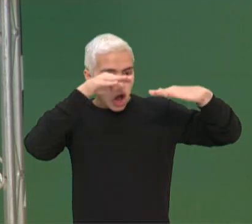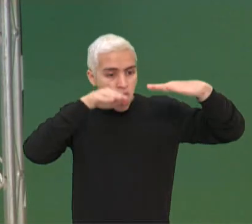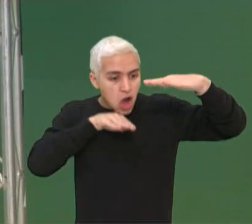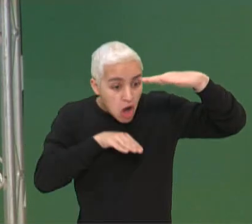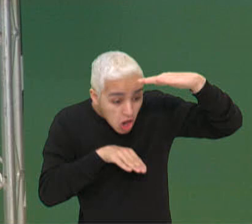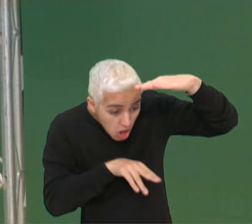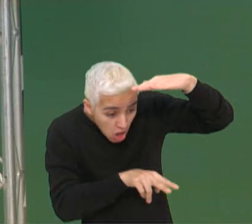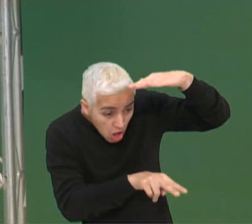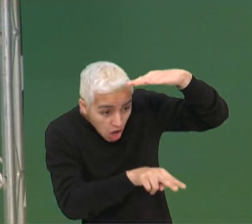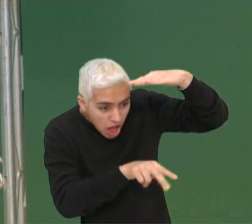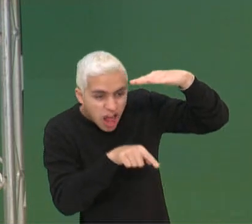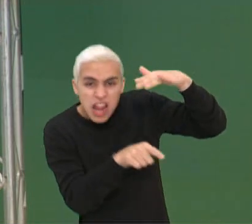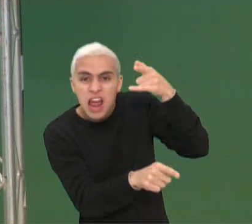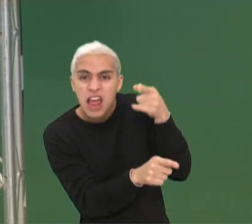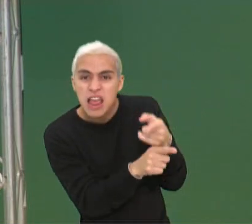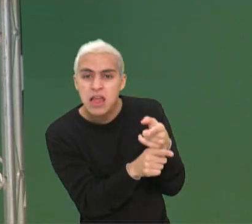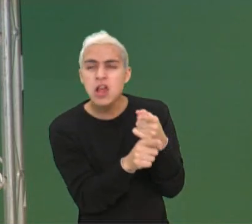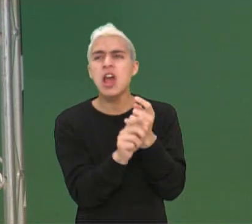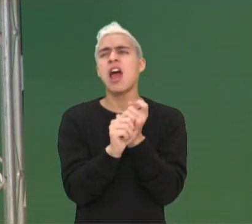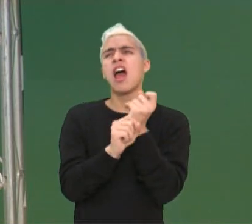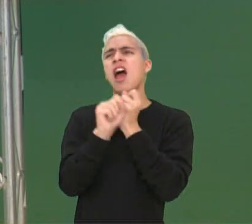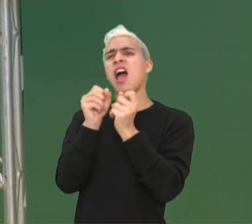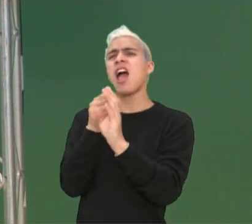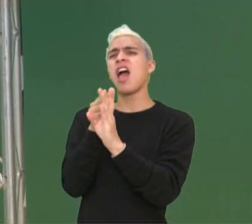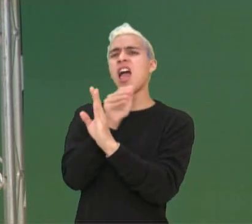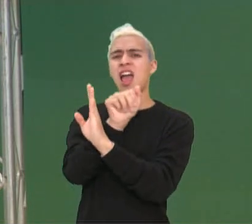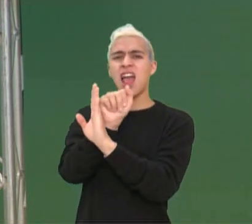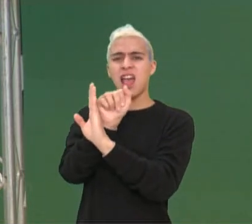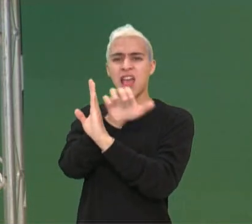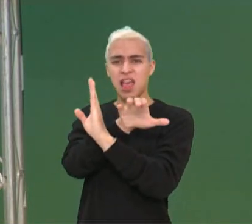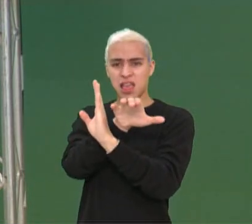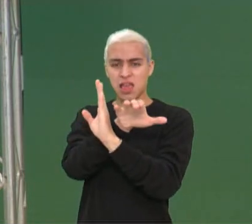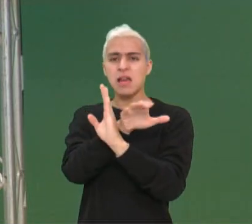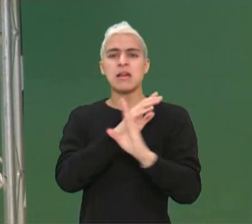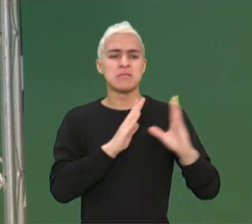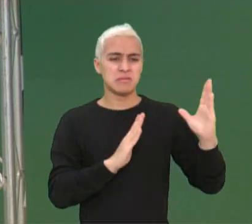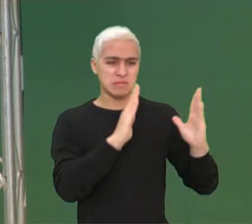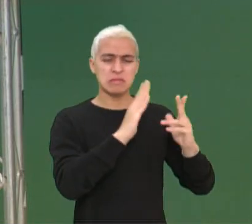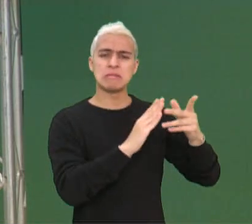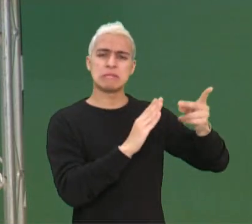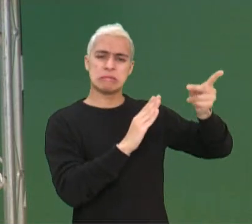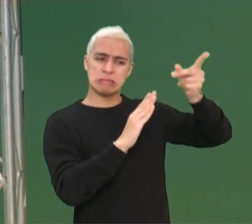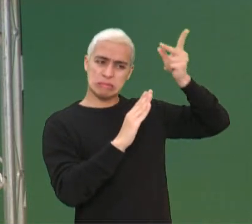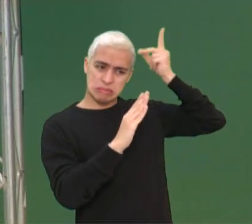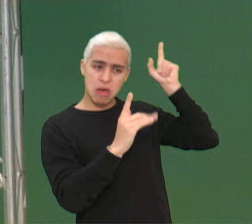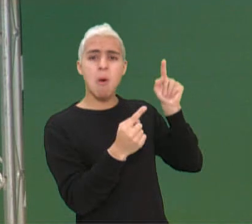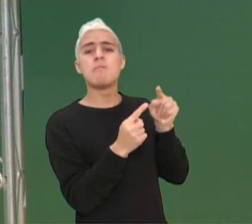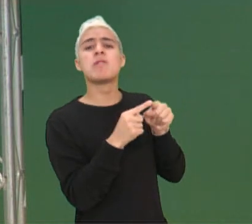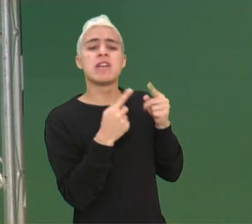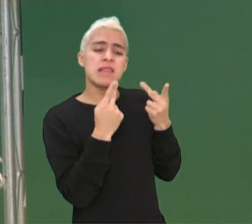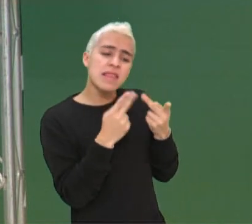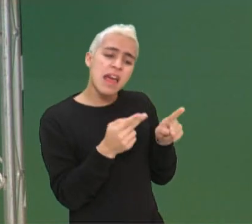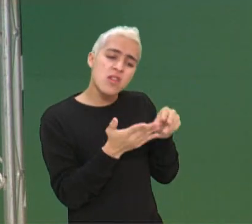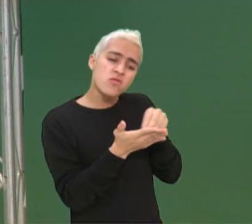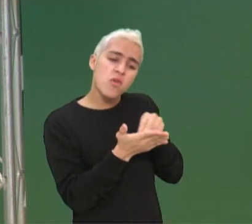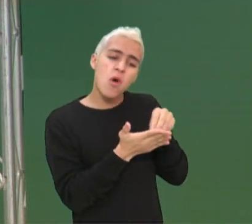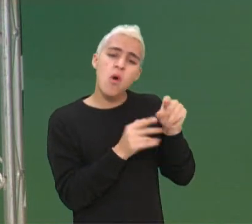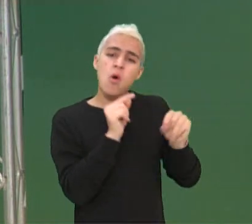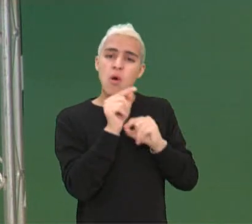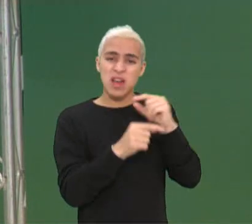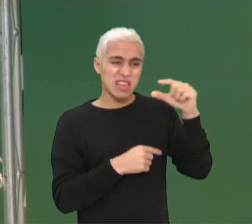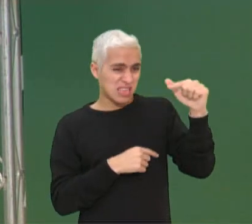datada antes de 2500 a.C., da primeira dinastia de Ur. Né? O objetivo do jogo é fazer com que as sete